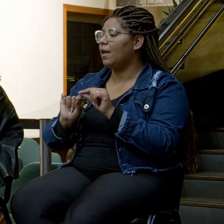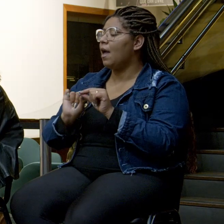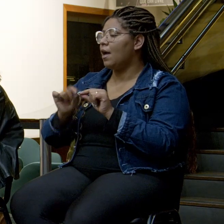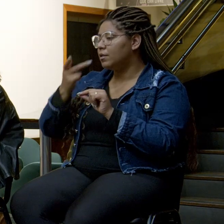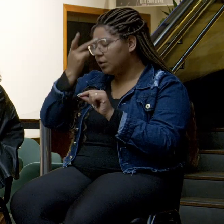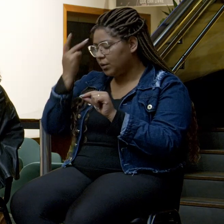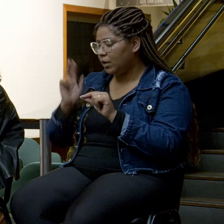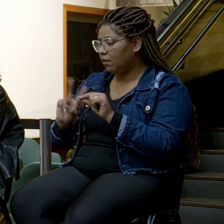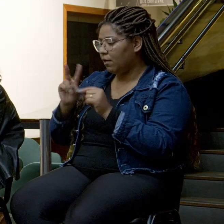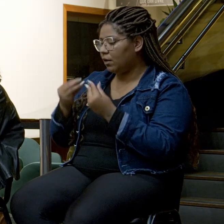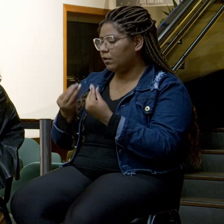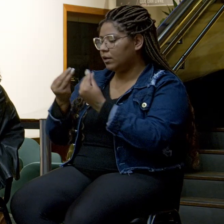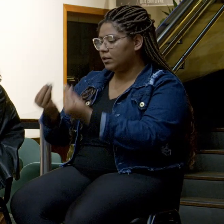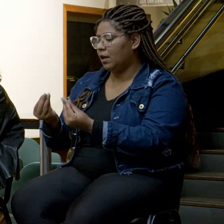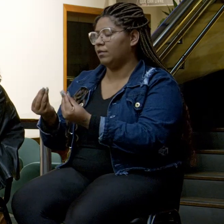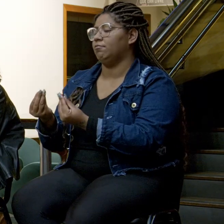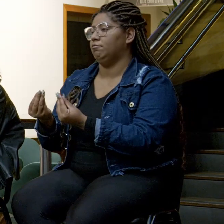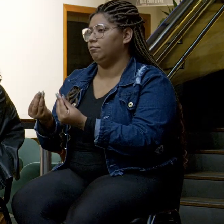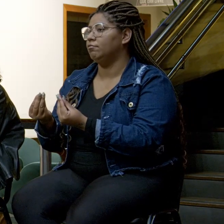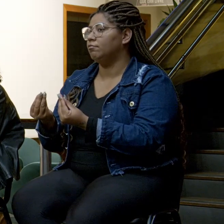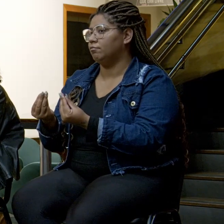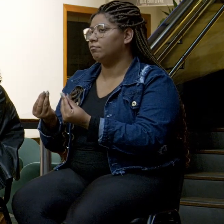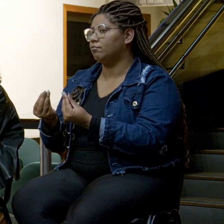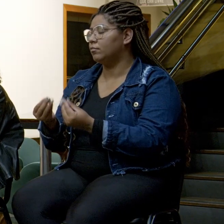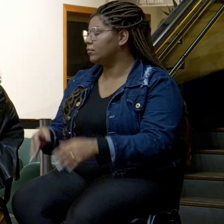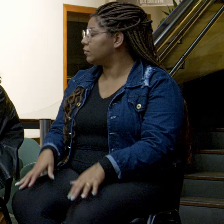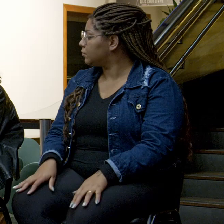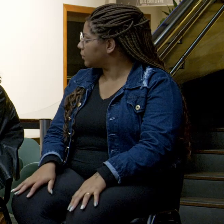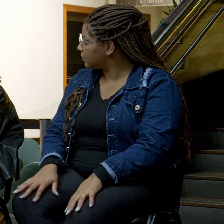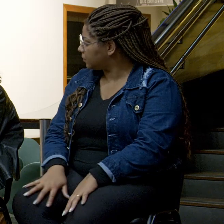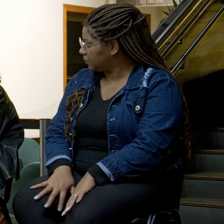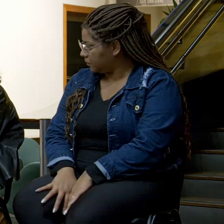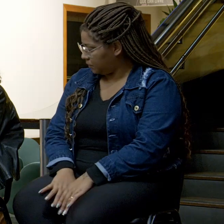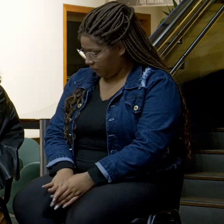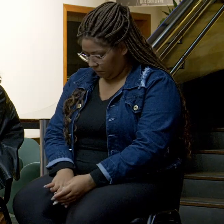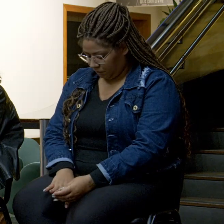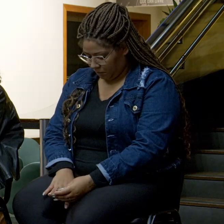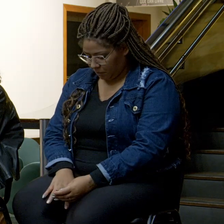ela essa maternagem, né? Esse processo.